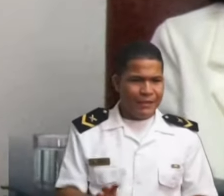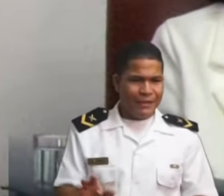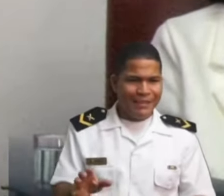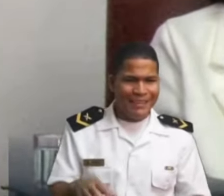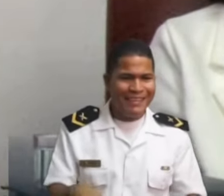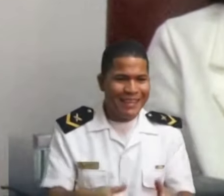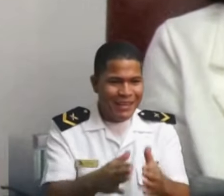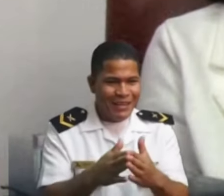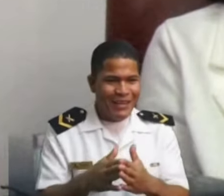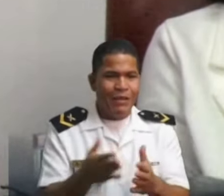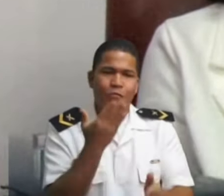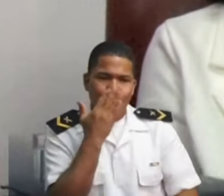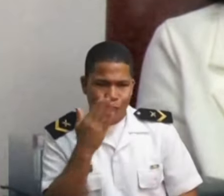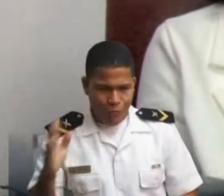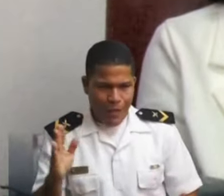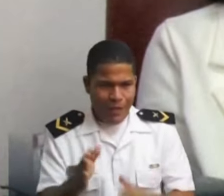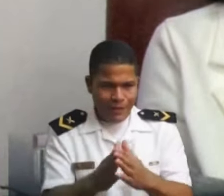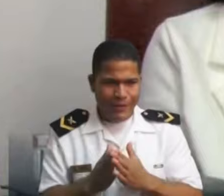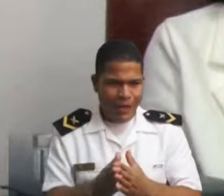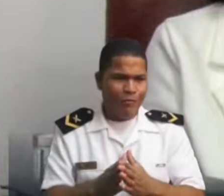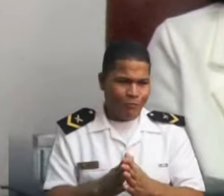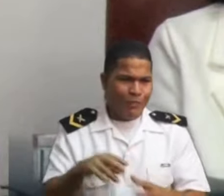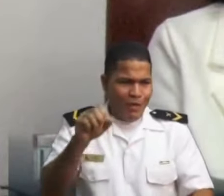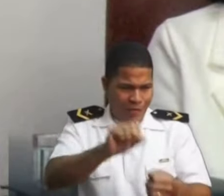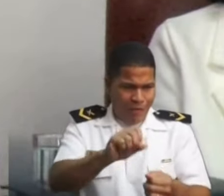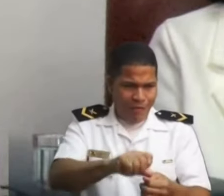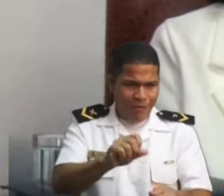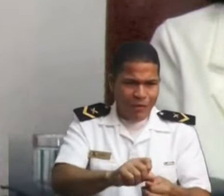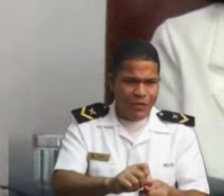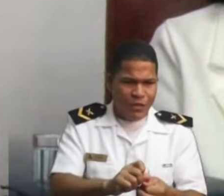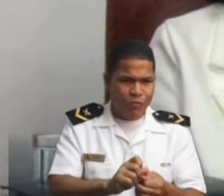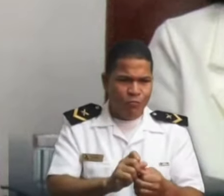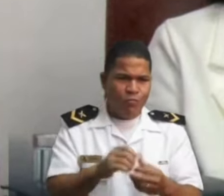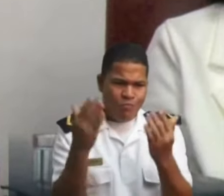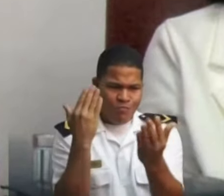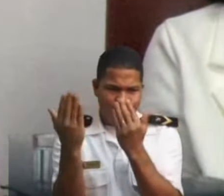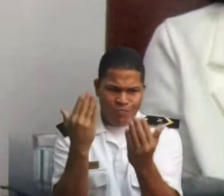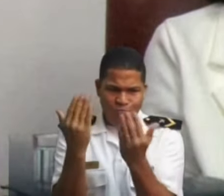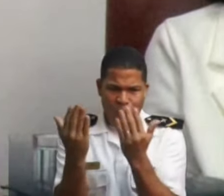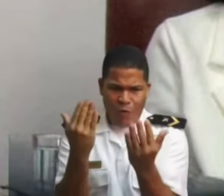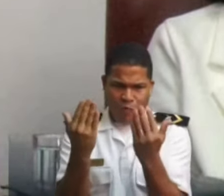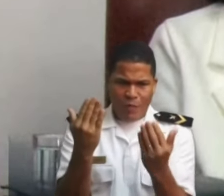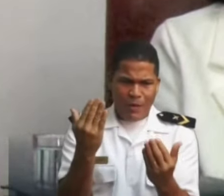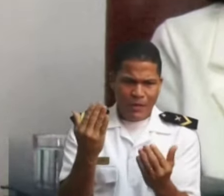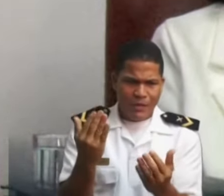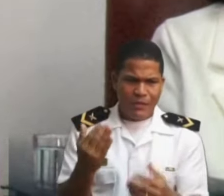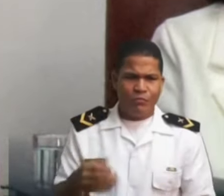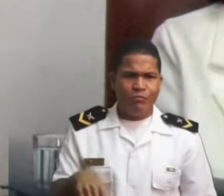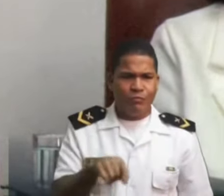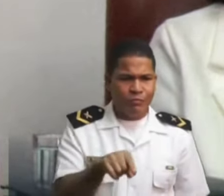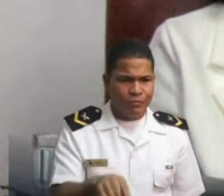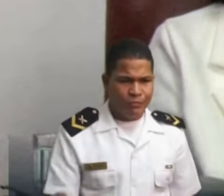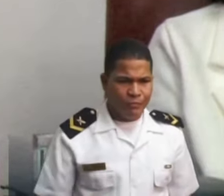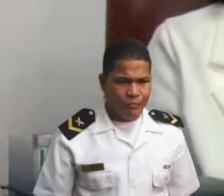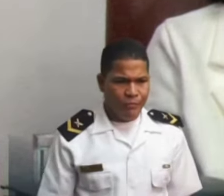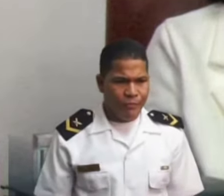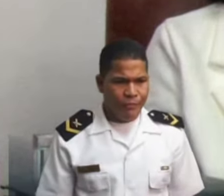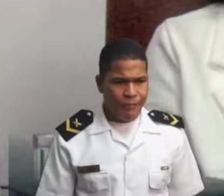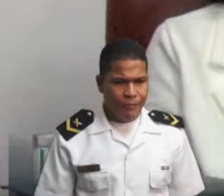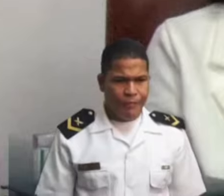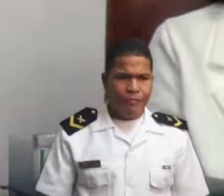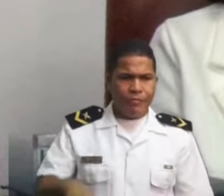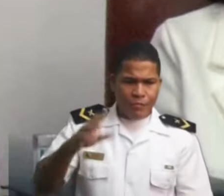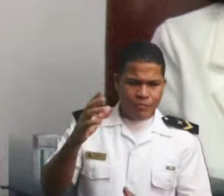Peço vênia para realizar uma analogia com os termos do planejamento militar.